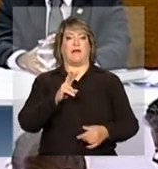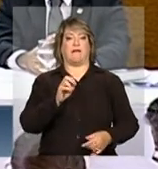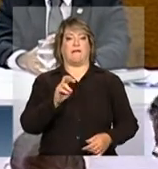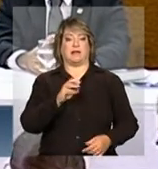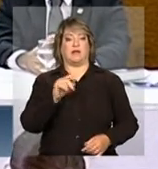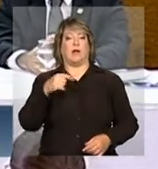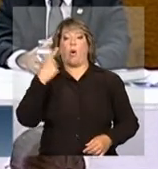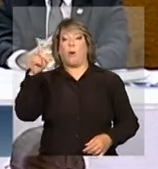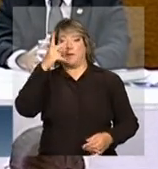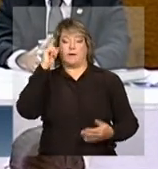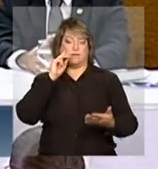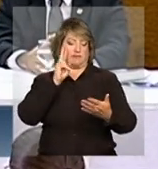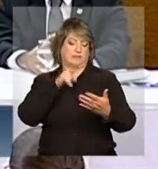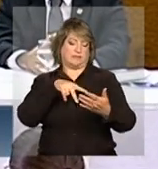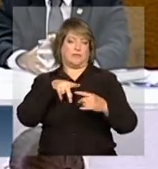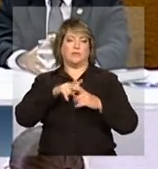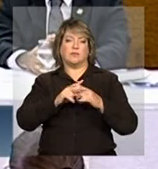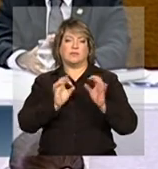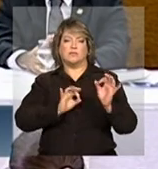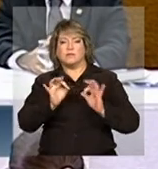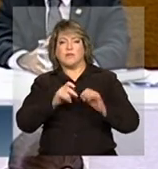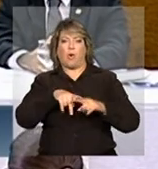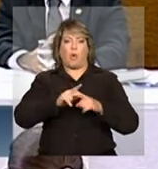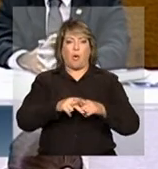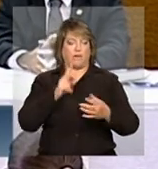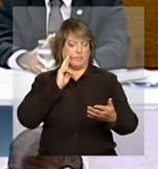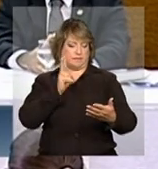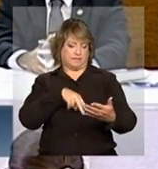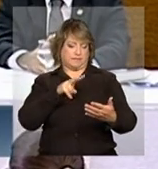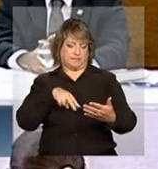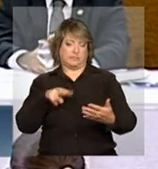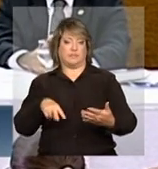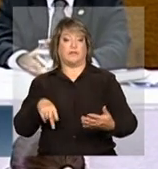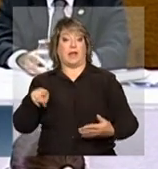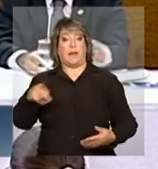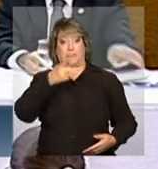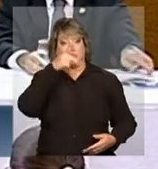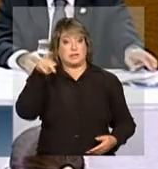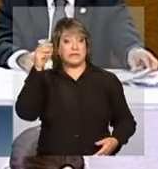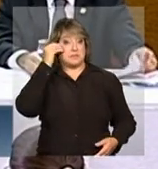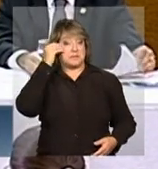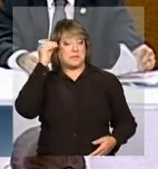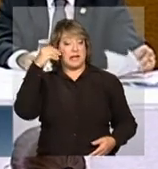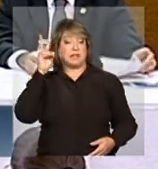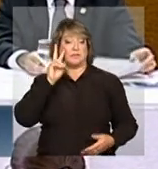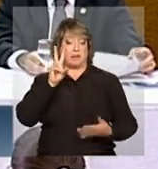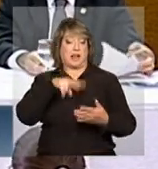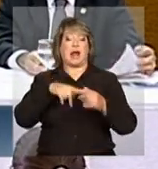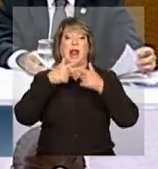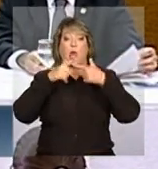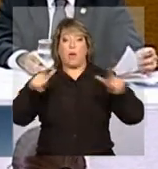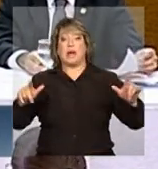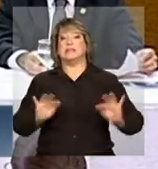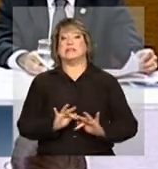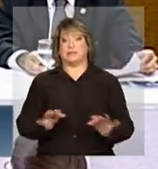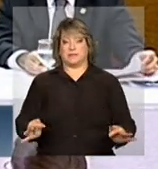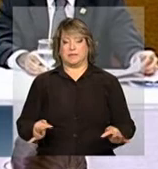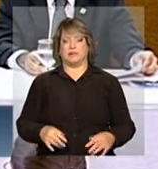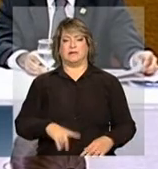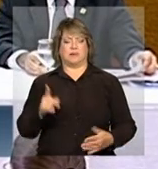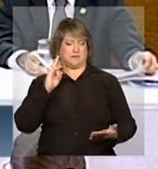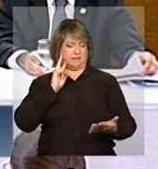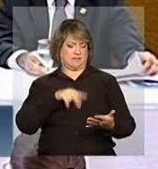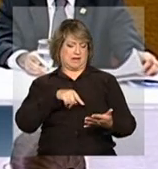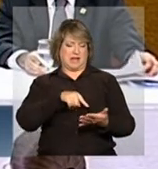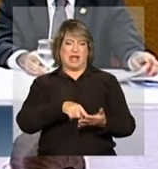pessoa revisar. E essa pessoa ela tem experiência exatamente nessa linguagem, né, simples. Ela disse assim, vocês estão chamando isso